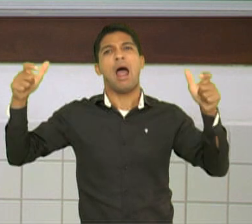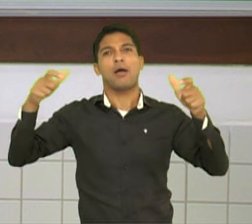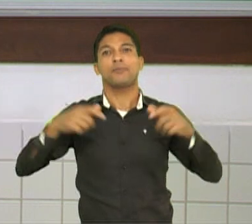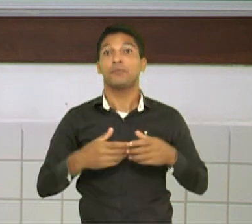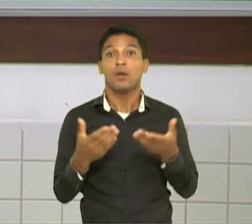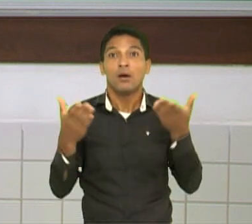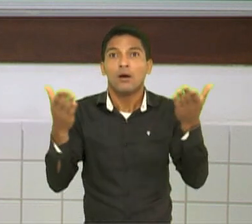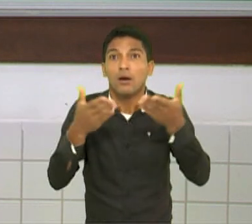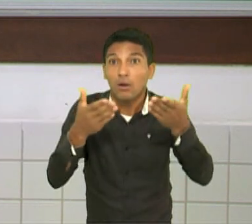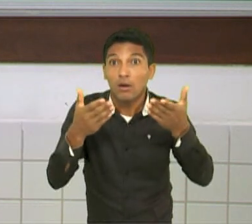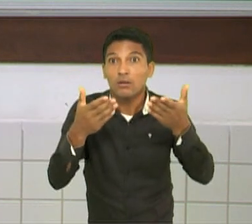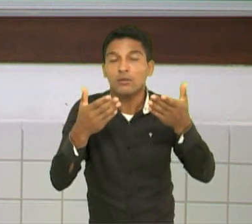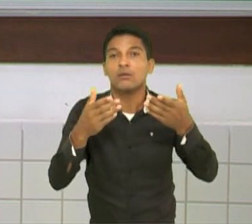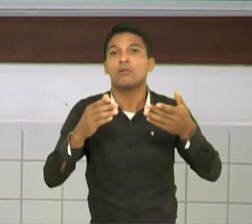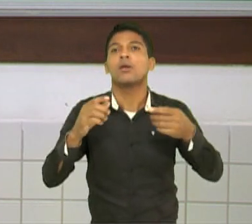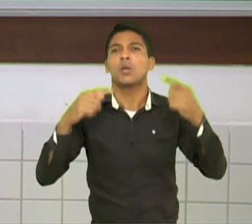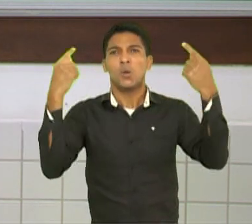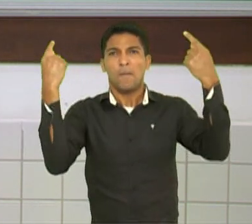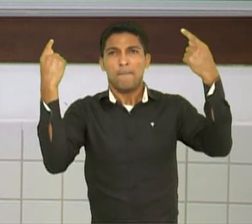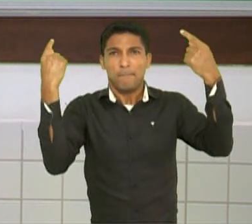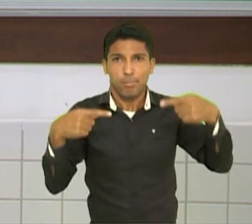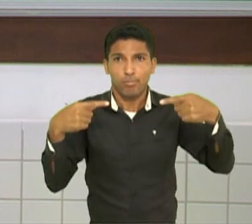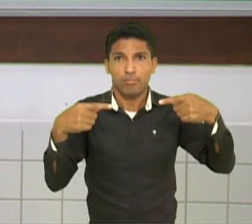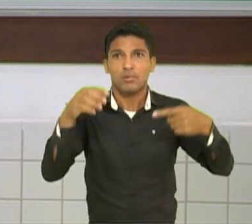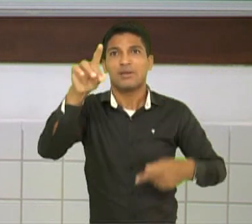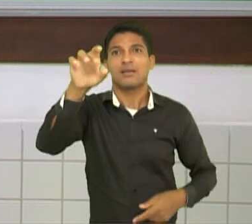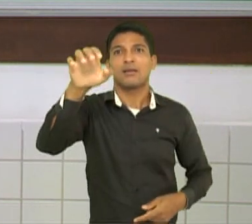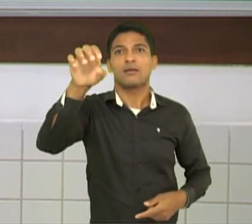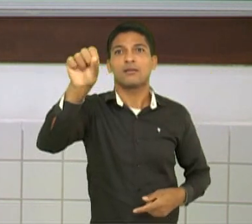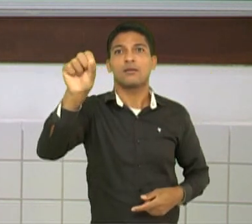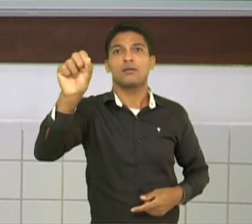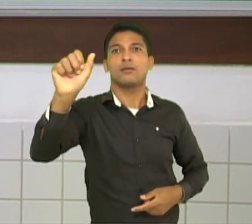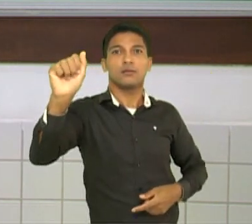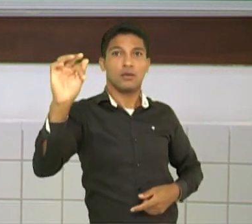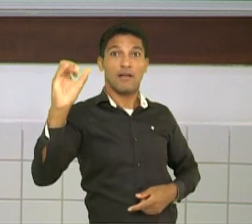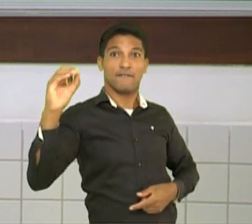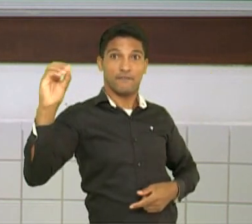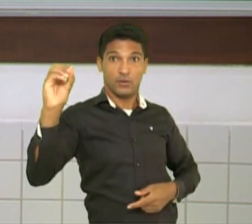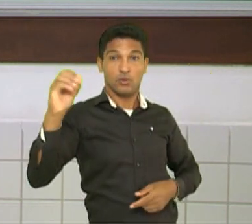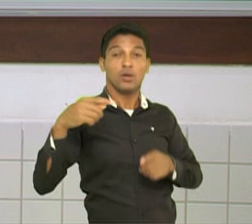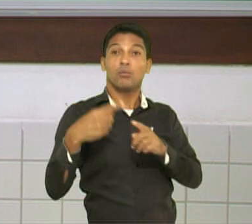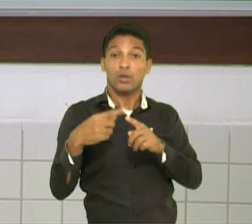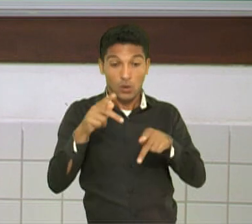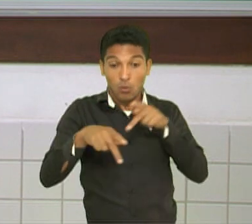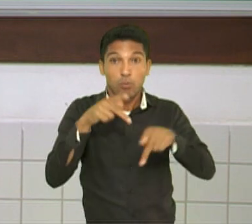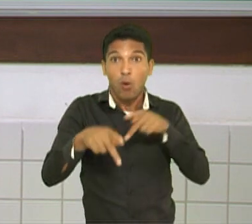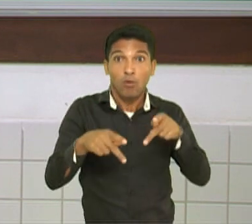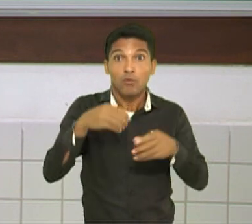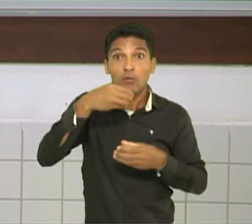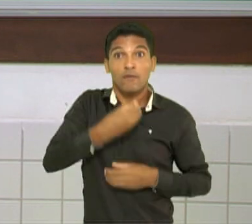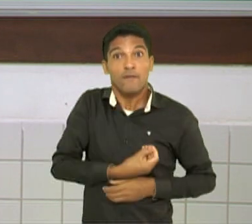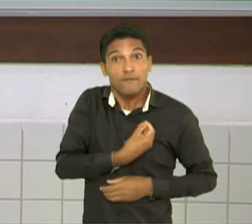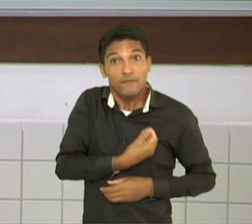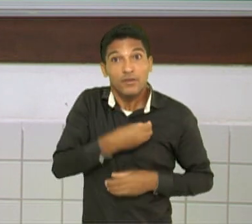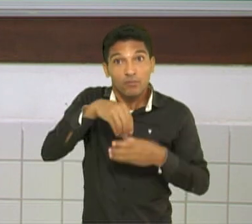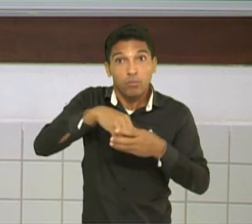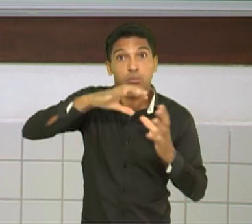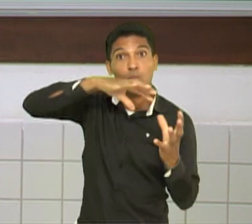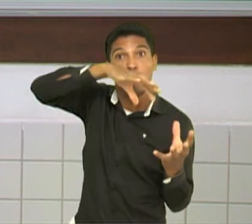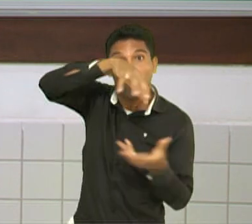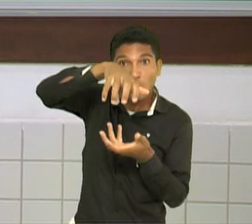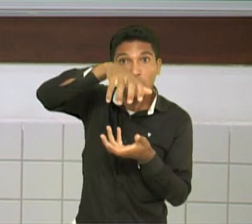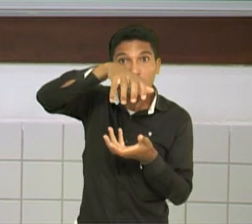desafios que essa população cada vez maior no planeta tem de enfrentar. E você também faz parte da solução